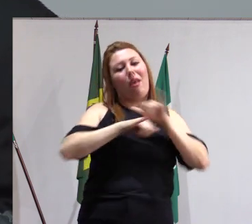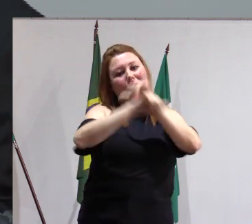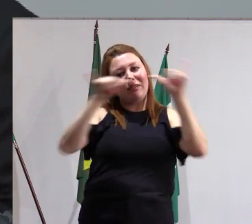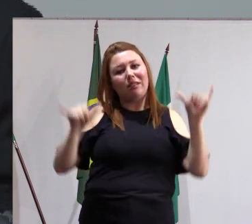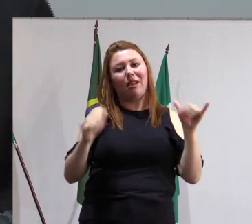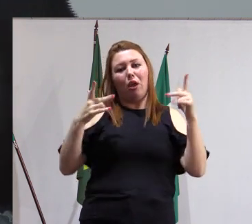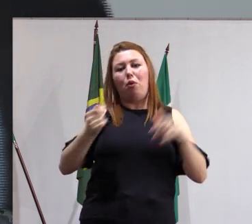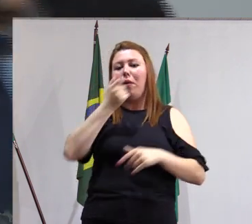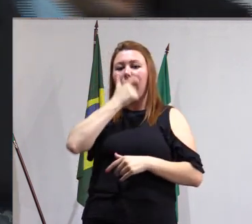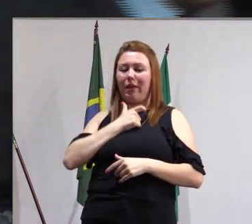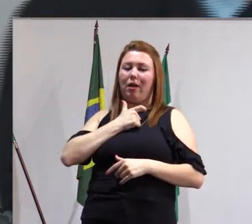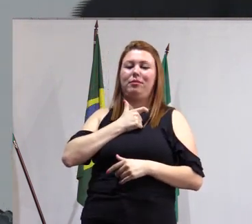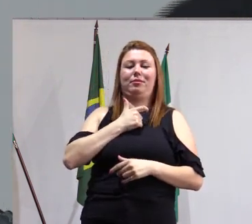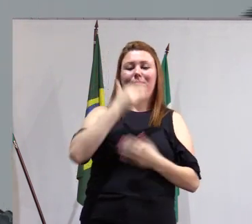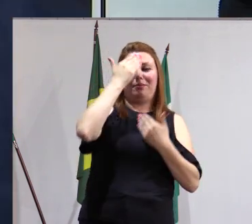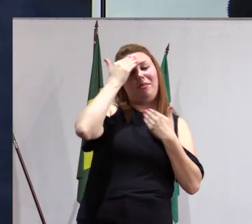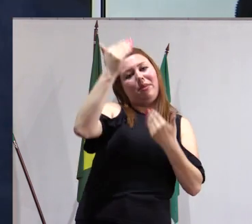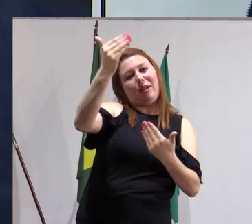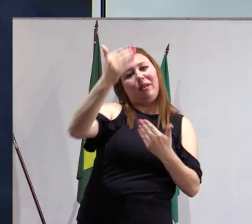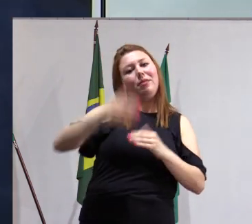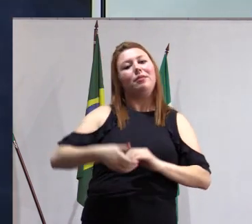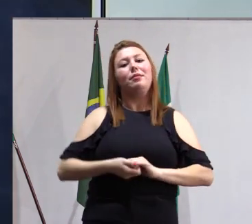Ricardo. Tá? Obrigado. Obrigado.